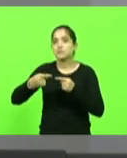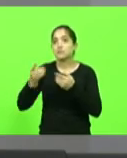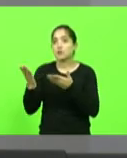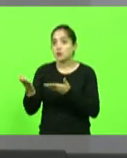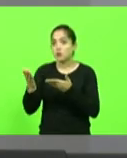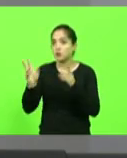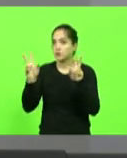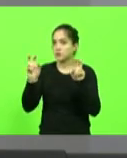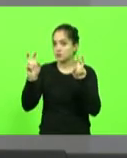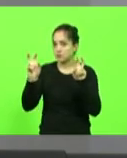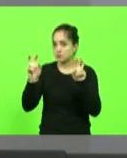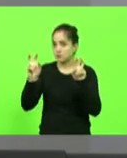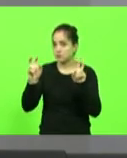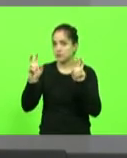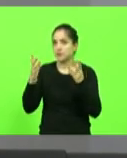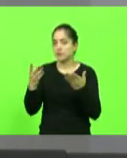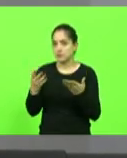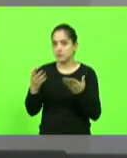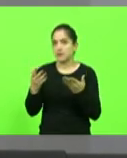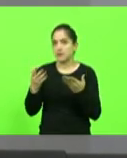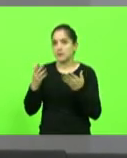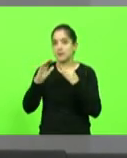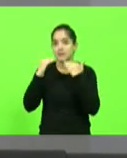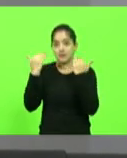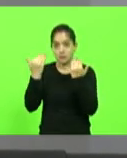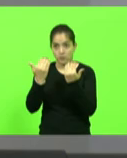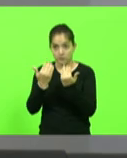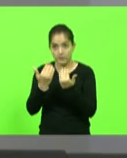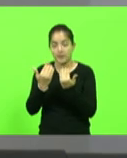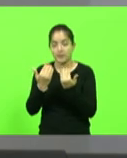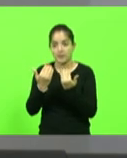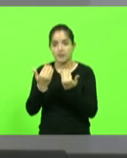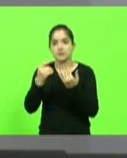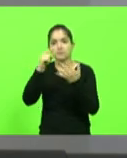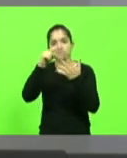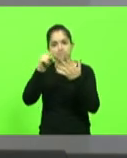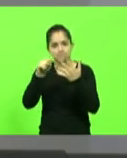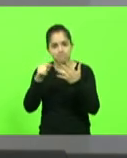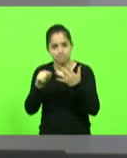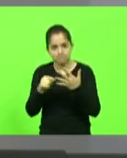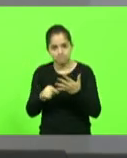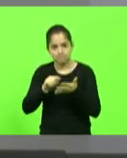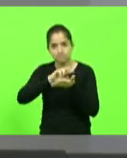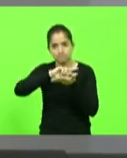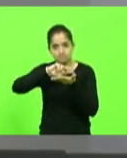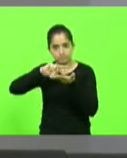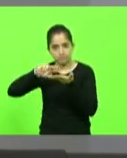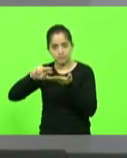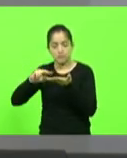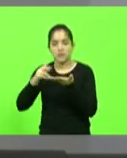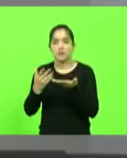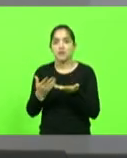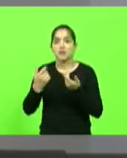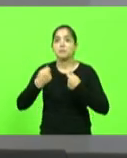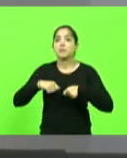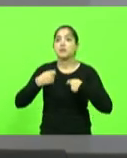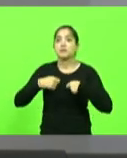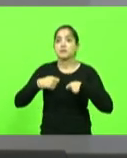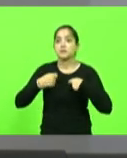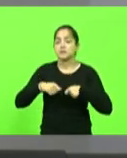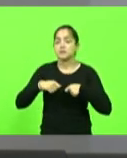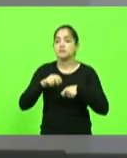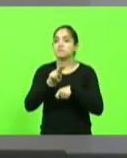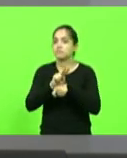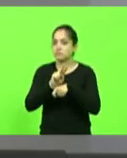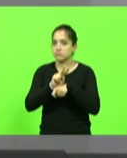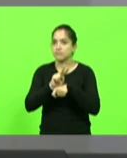da conferência, que, por si só, já tem uma série de tratativas que eu entendo que nós precisamos cuidar,